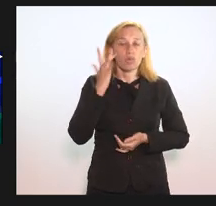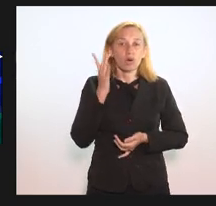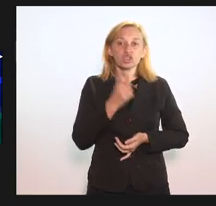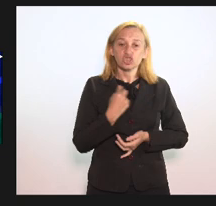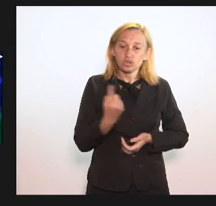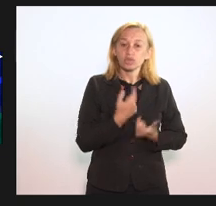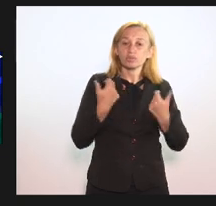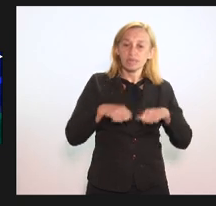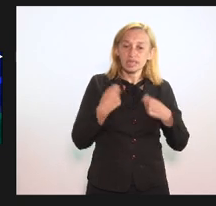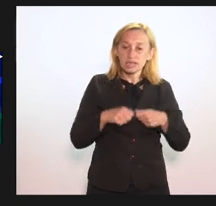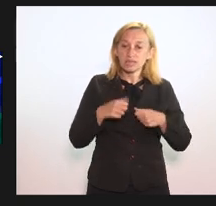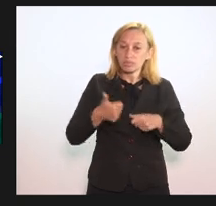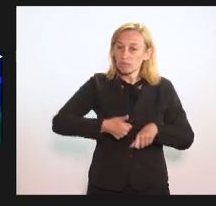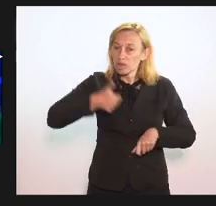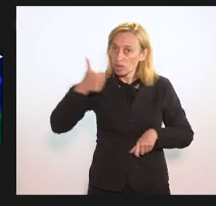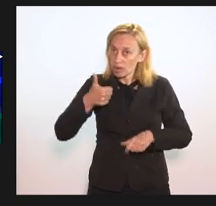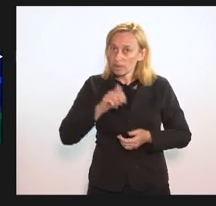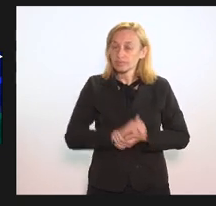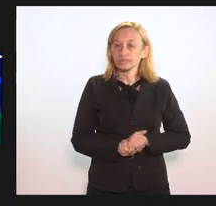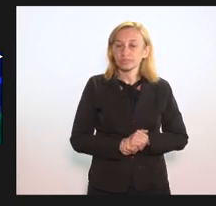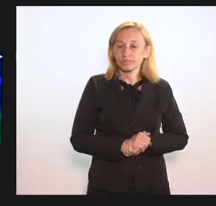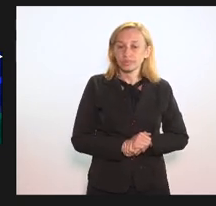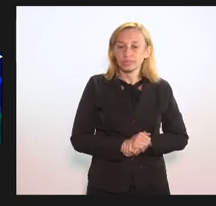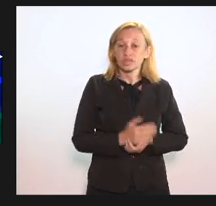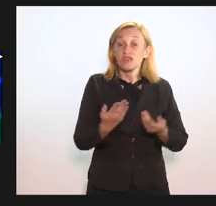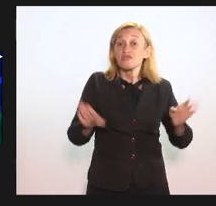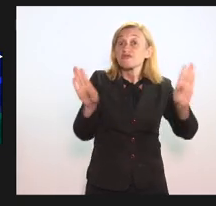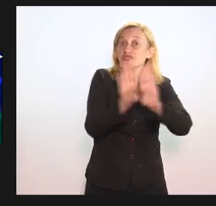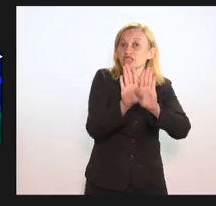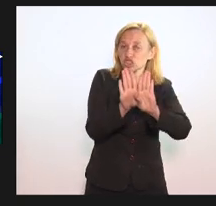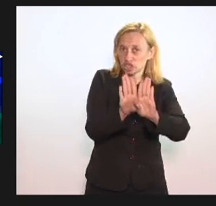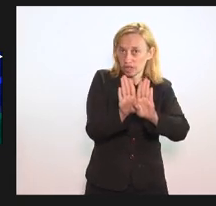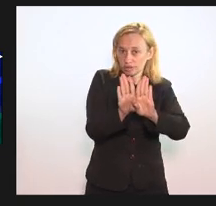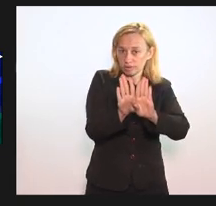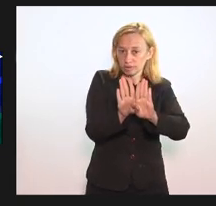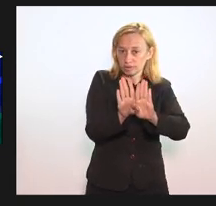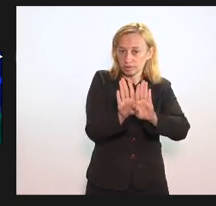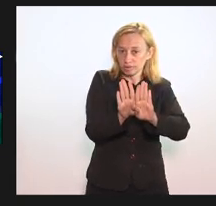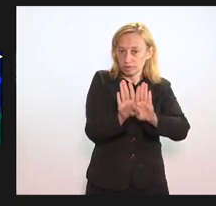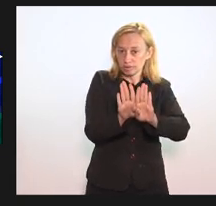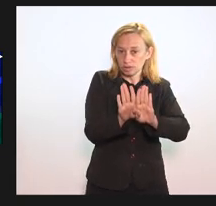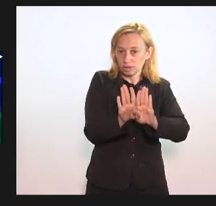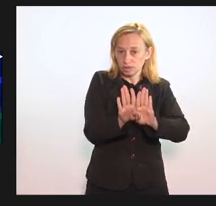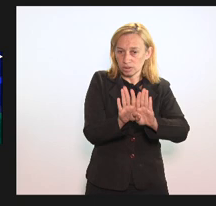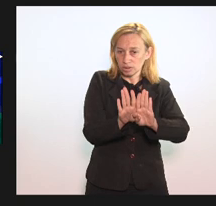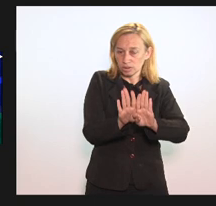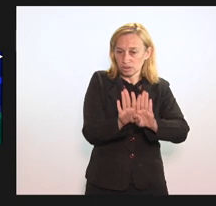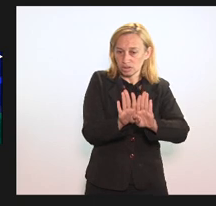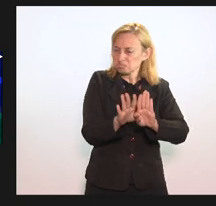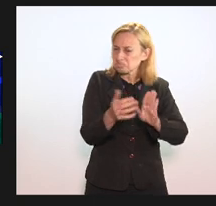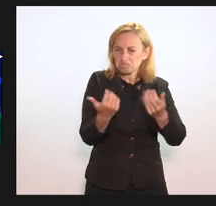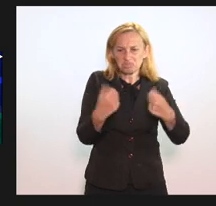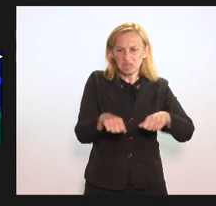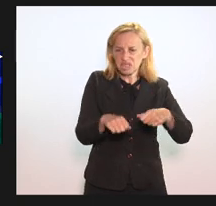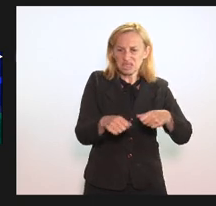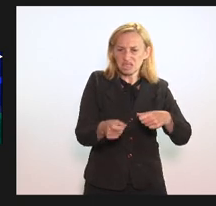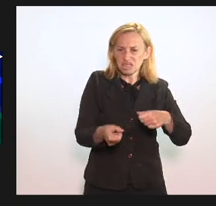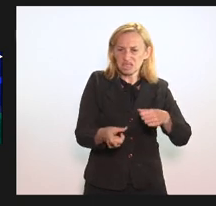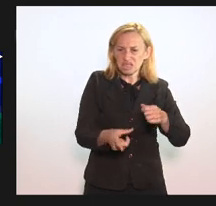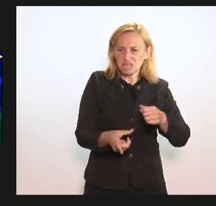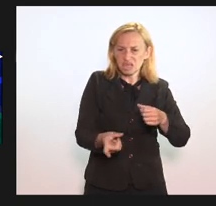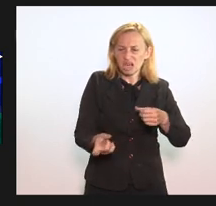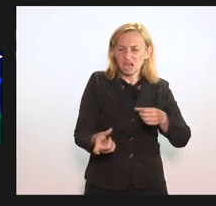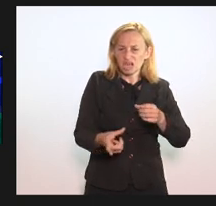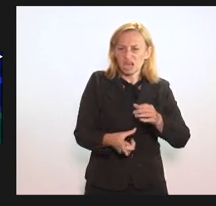acho que a gente precisa aprimorar fechar né Sem antecipar o feriado acaba onerando